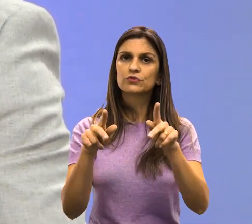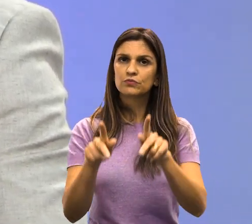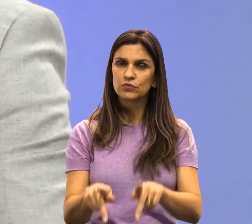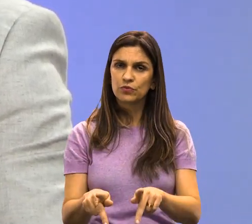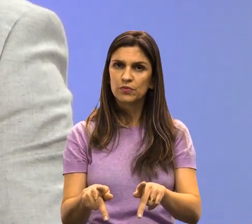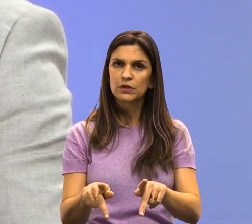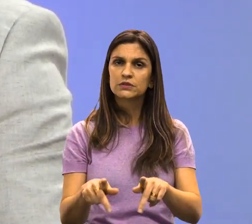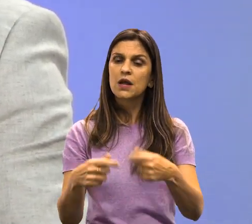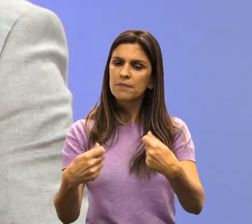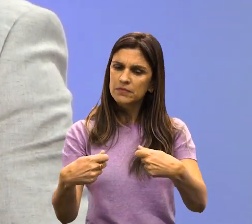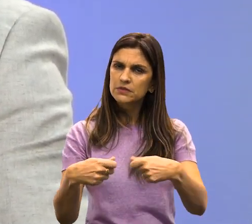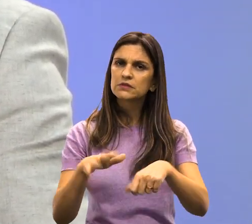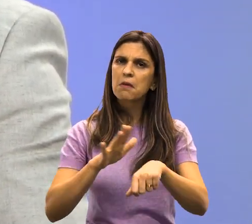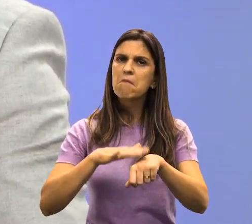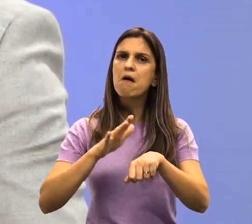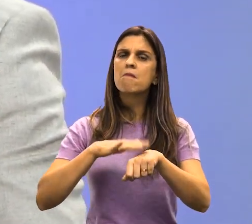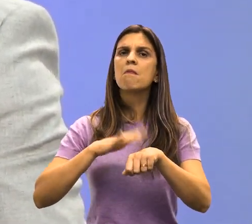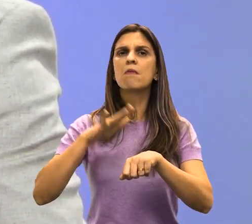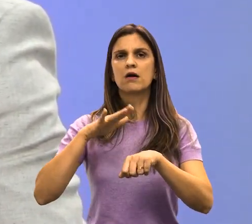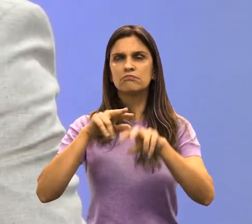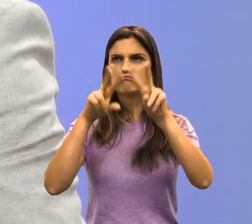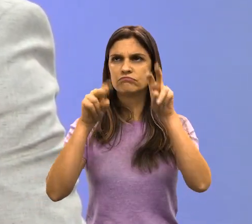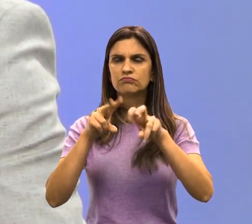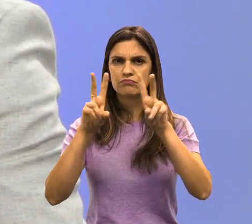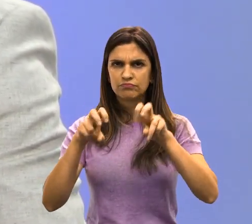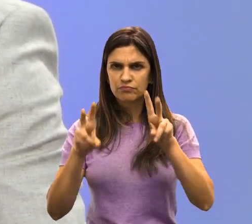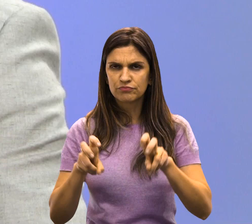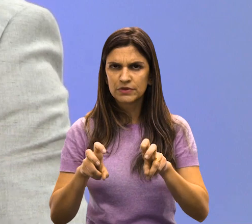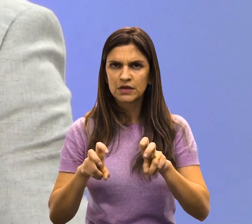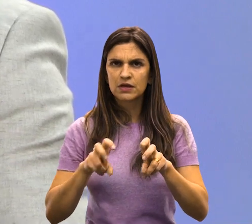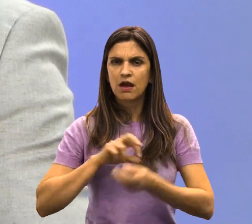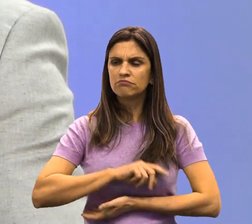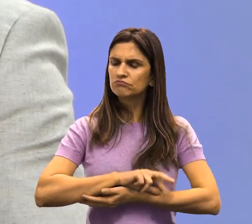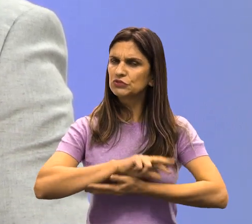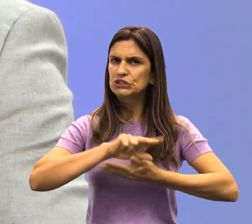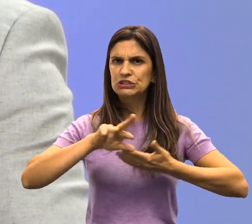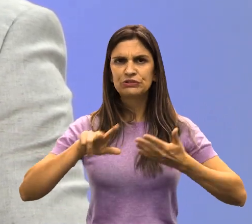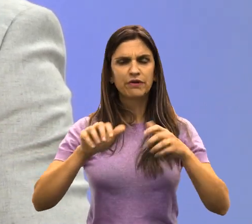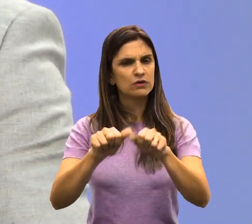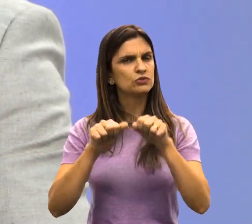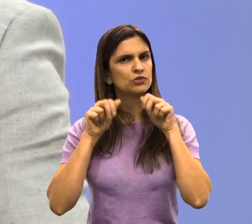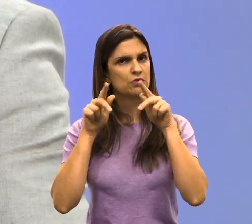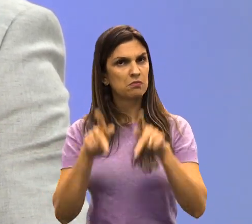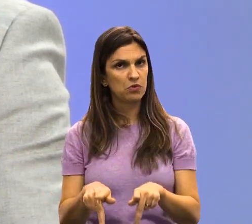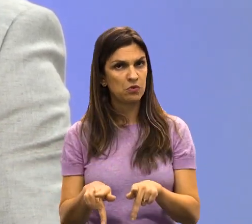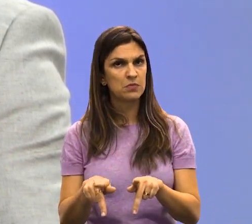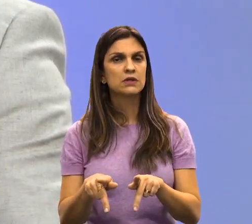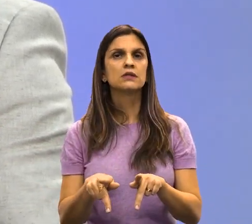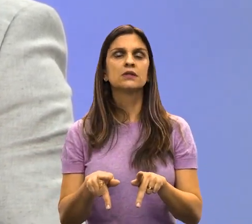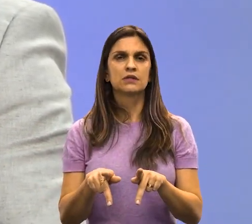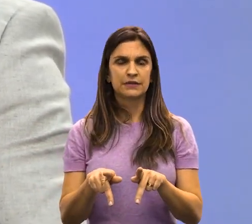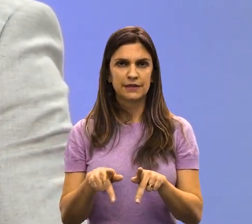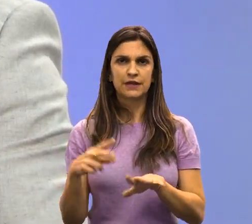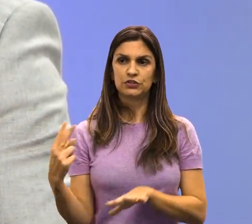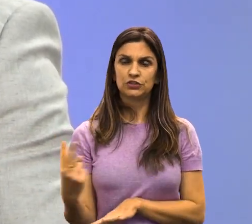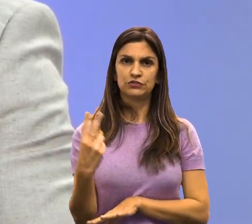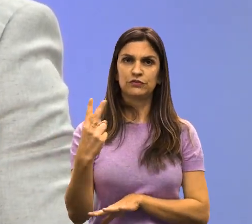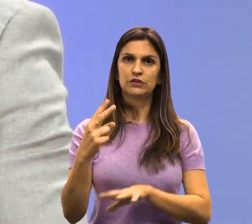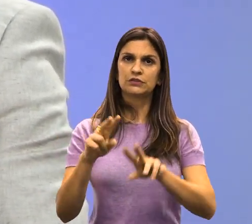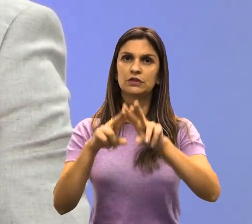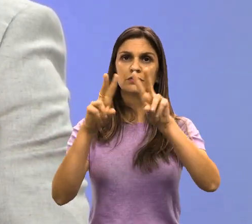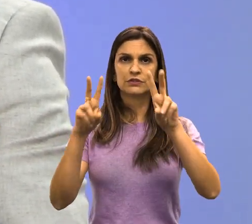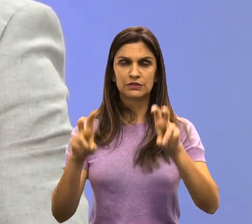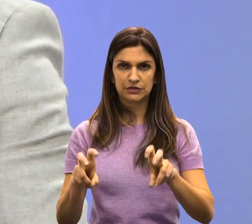fato. E já fizemos diversas audiências públicas, né, para tratar da valorização